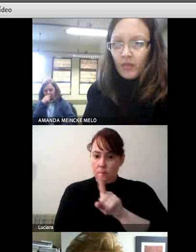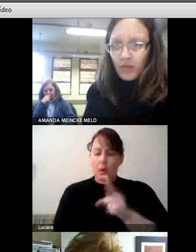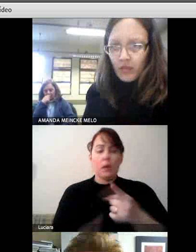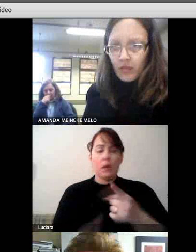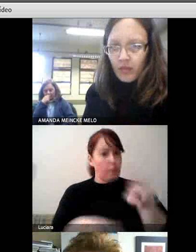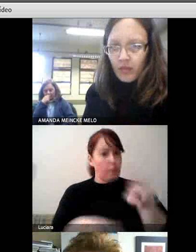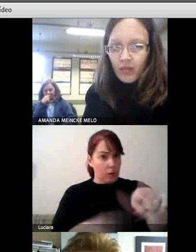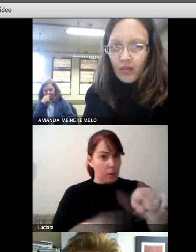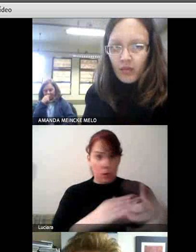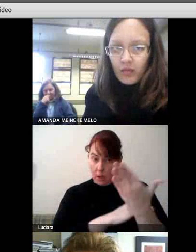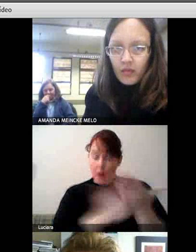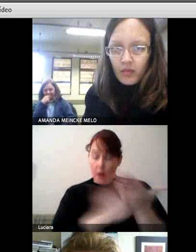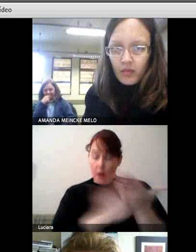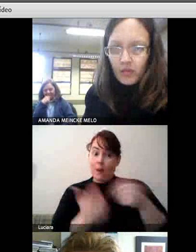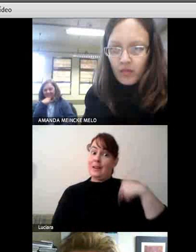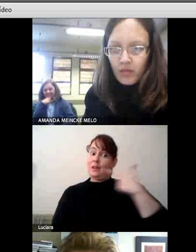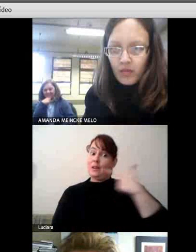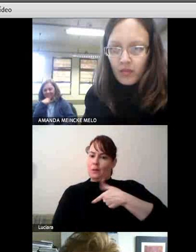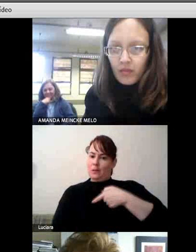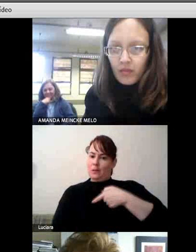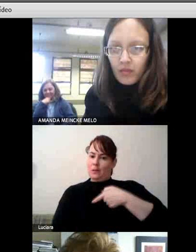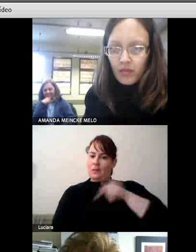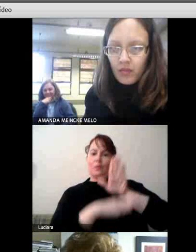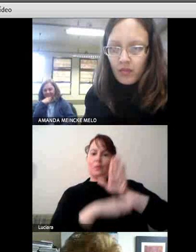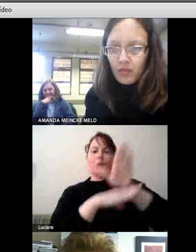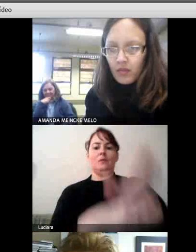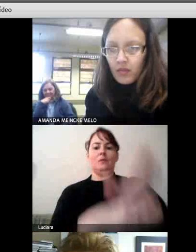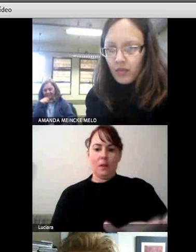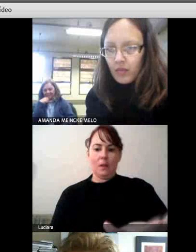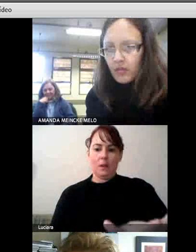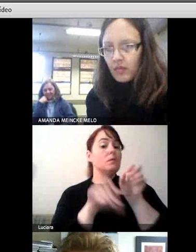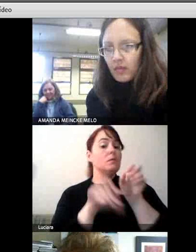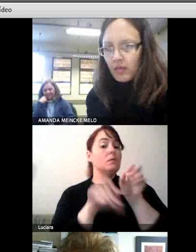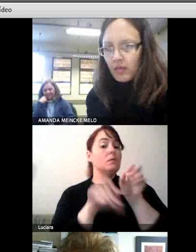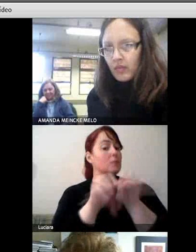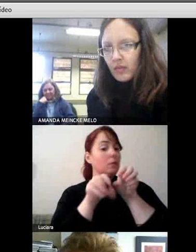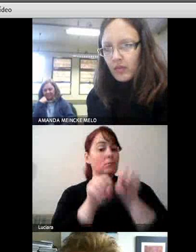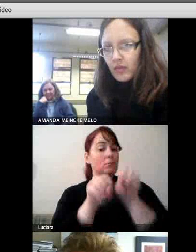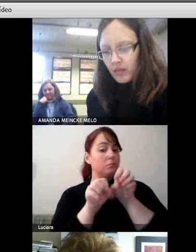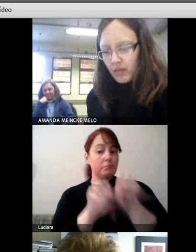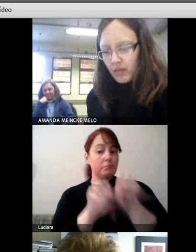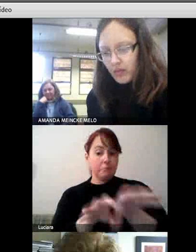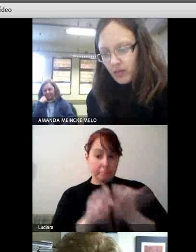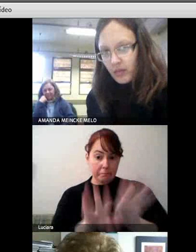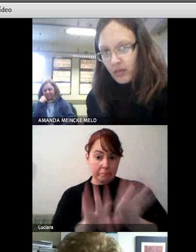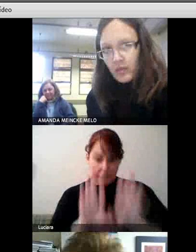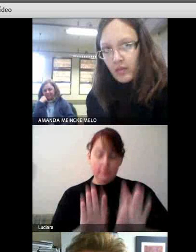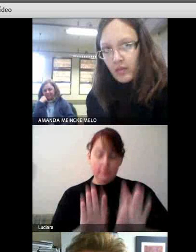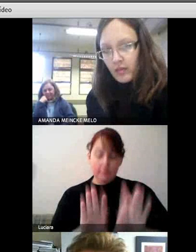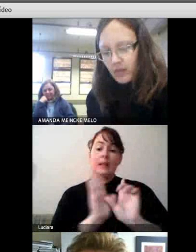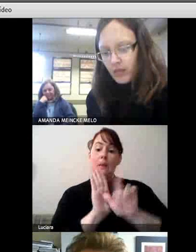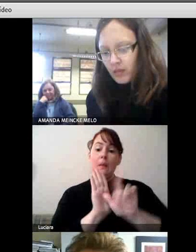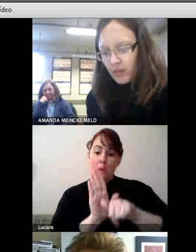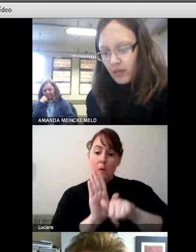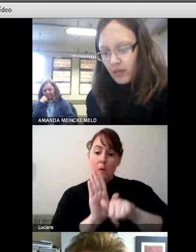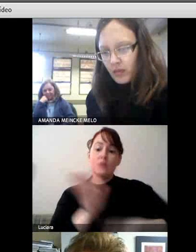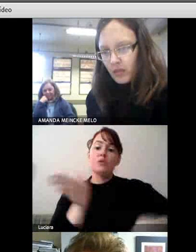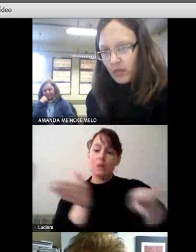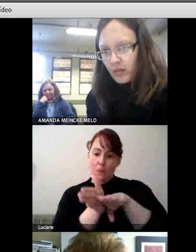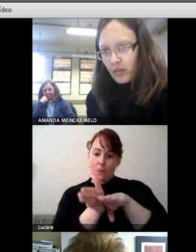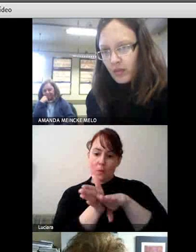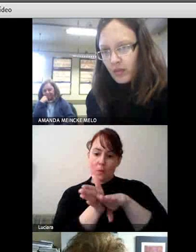forçar. Porque, por exemplo, na outra escola, a gente tinha no Luciano de Abreu, que a gente fez a experiência, as crianças